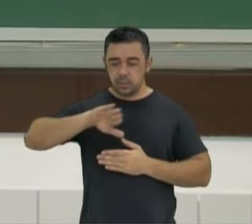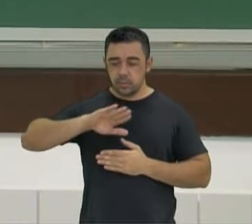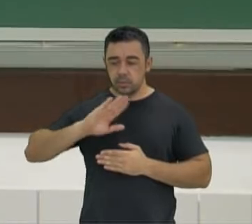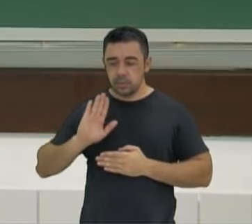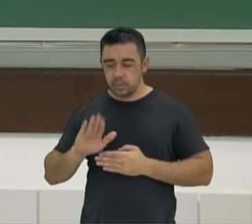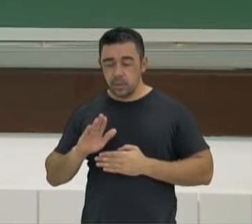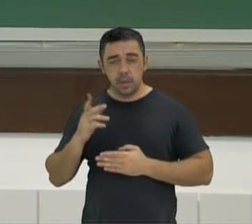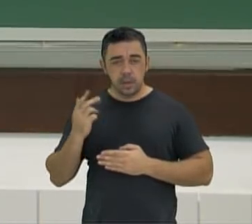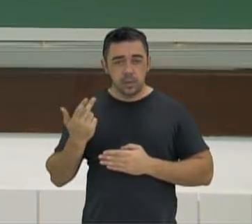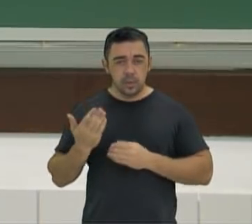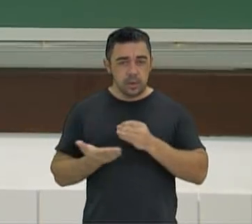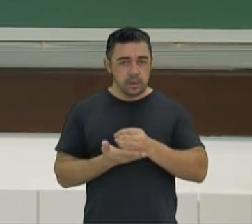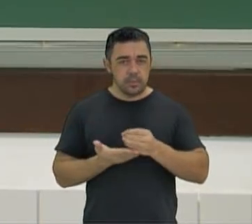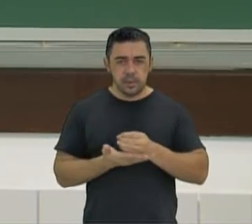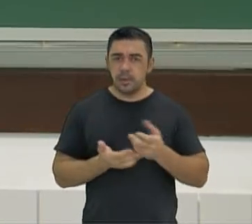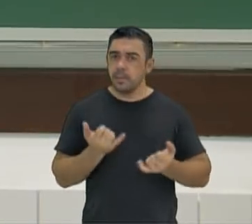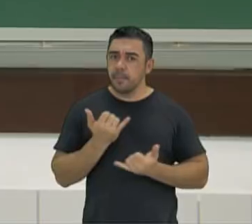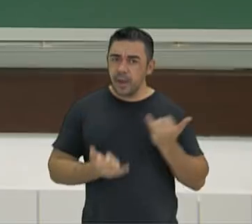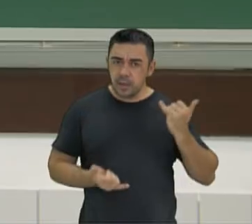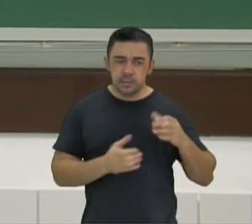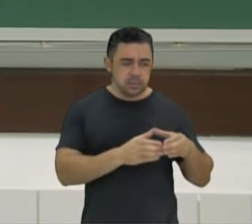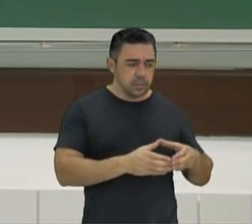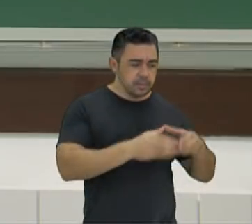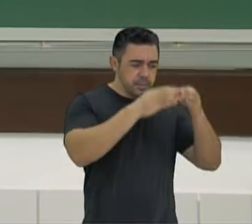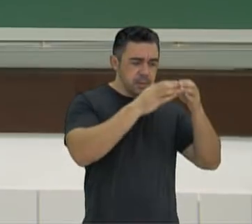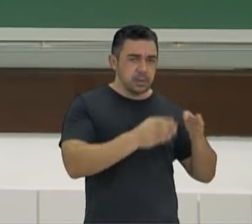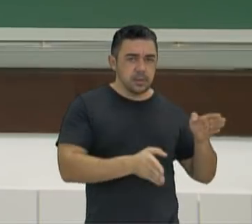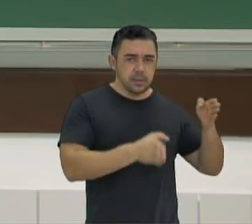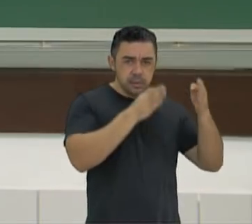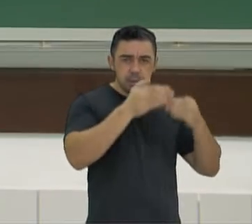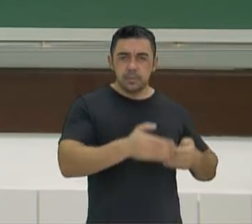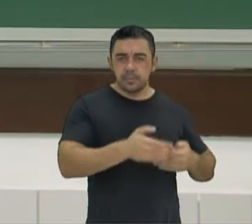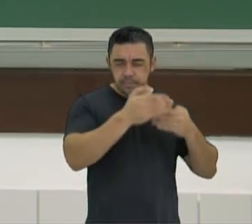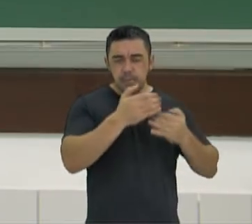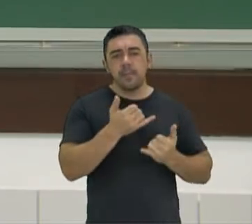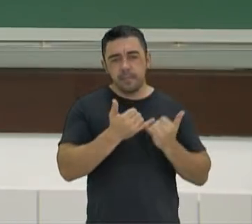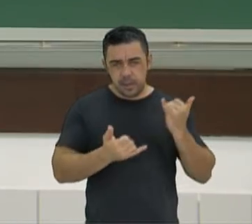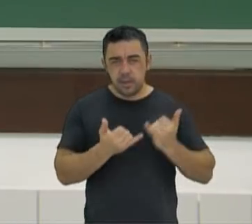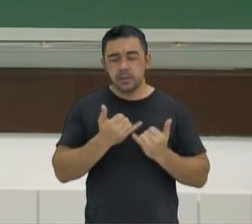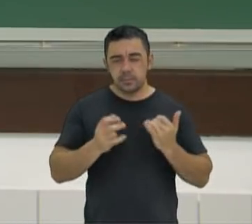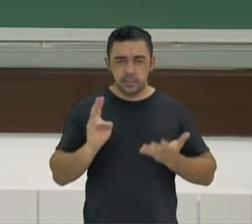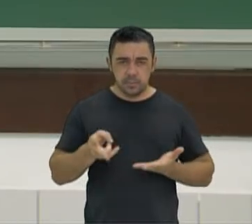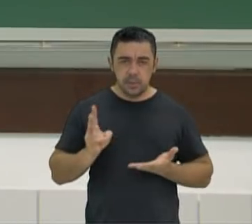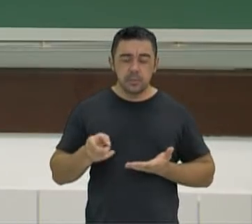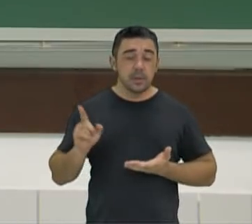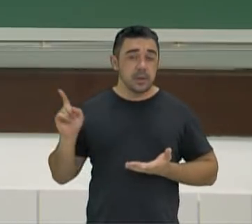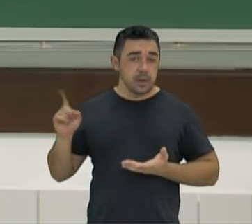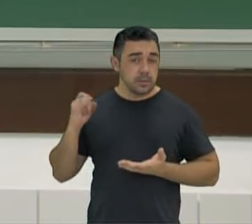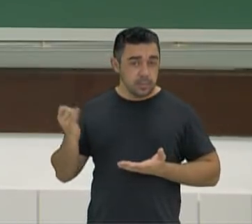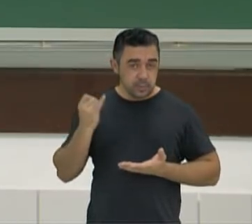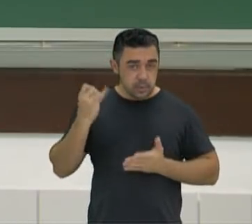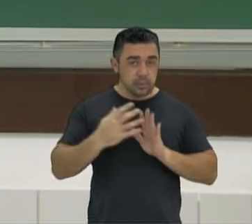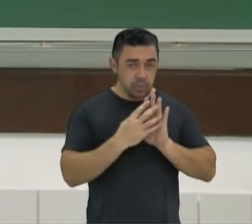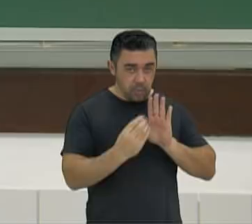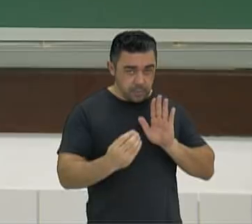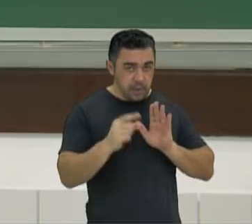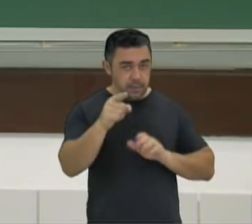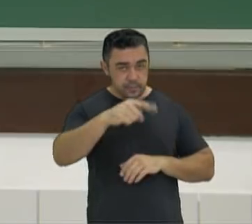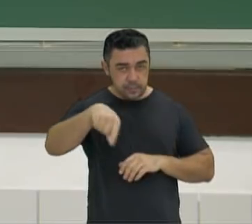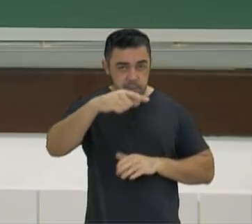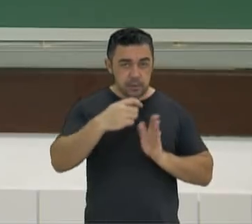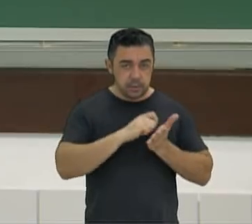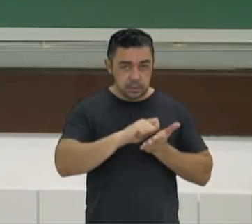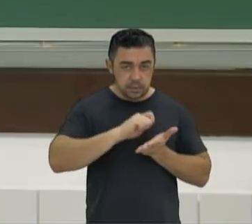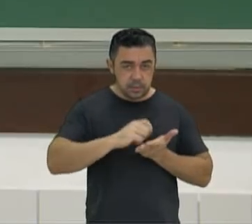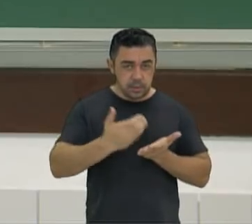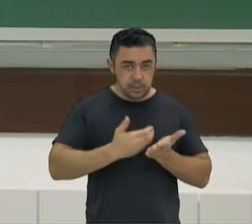base. Professora, tá bem parecido com o prisma, né? Isso mesmo, tá bem parecido com o prisma. Por isso que é importante copiar e deixar anotado no